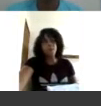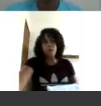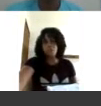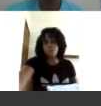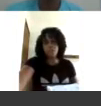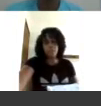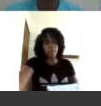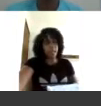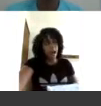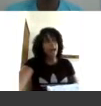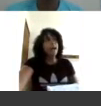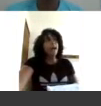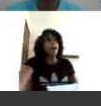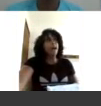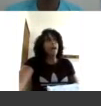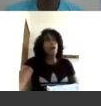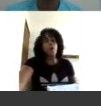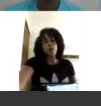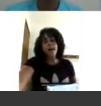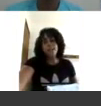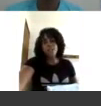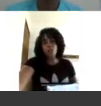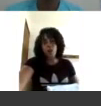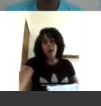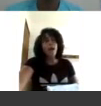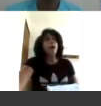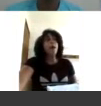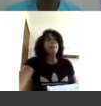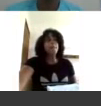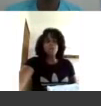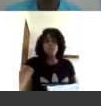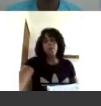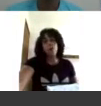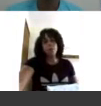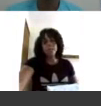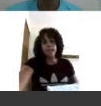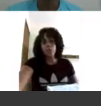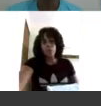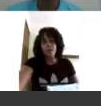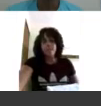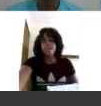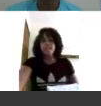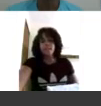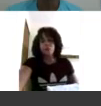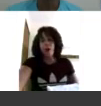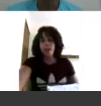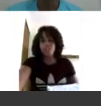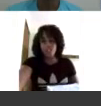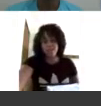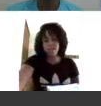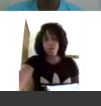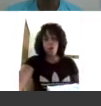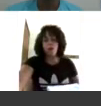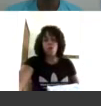formativos, PIBID multidisciplinar, UFBA e a Escola Municipal do Pescador, trazendo